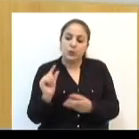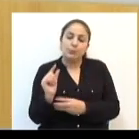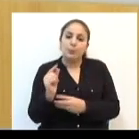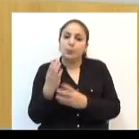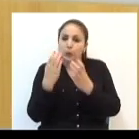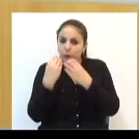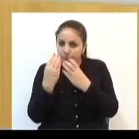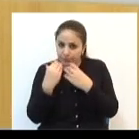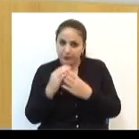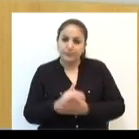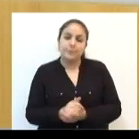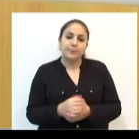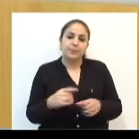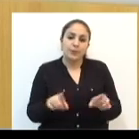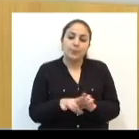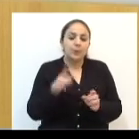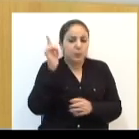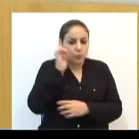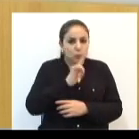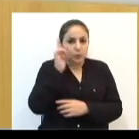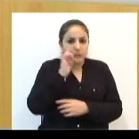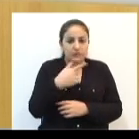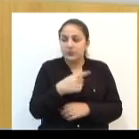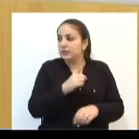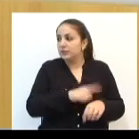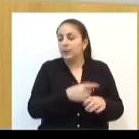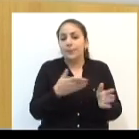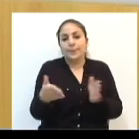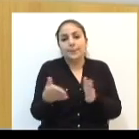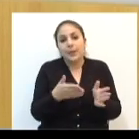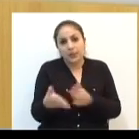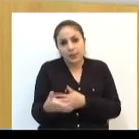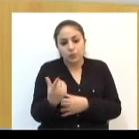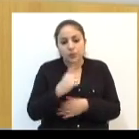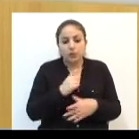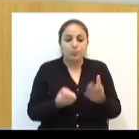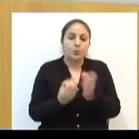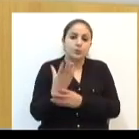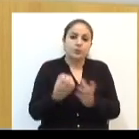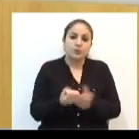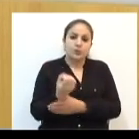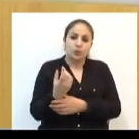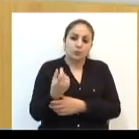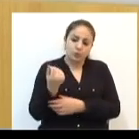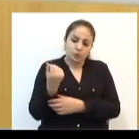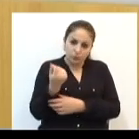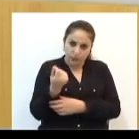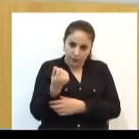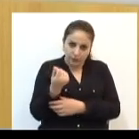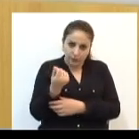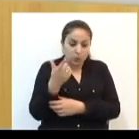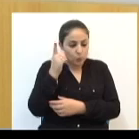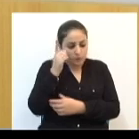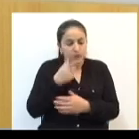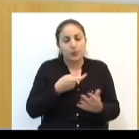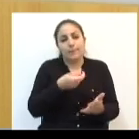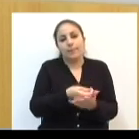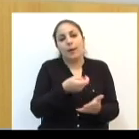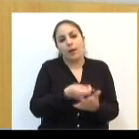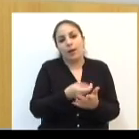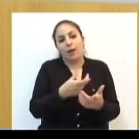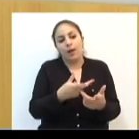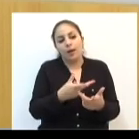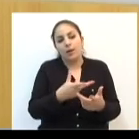mas o grosso trigo, para poder, nesse período, gerar uma renda e ajudar a pagar as contas da propriedade, para que o